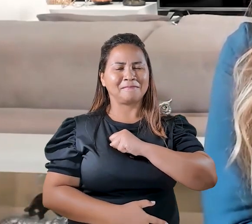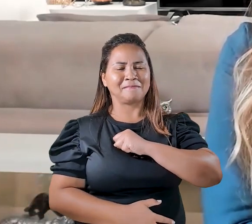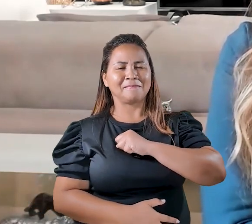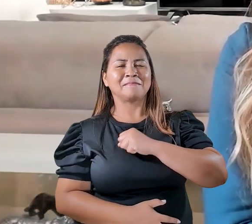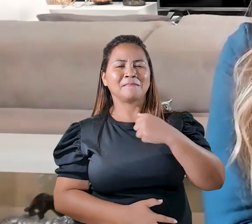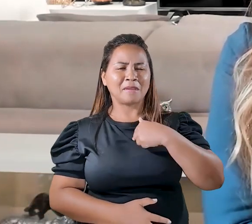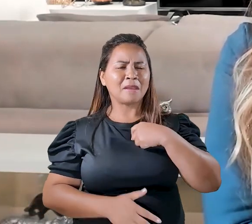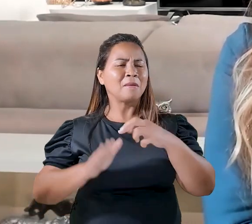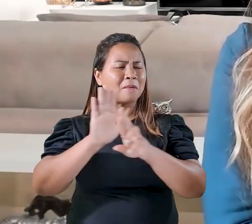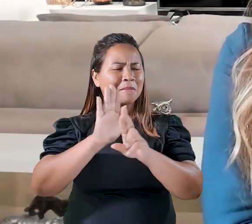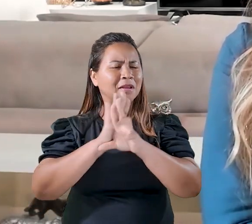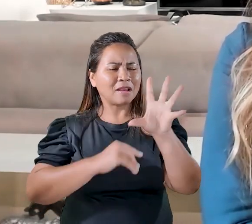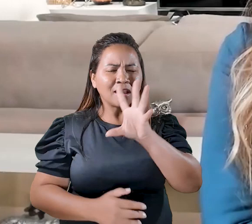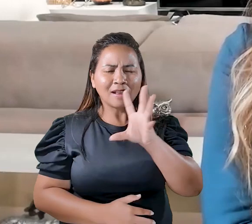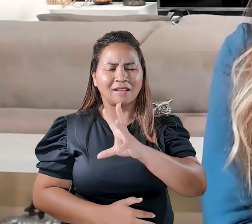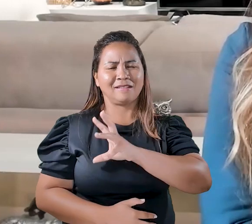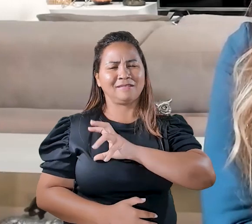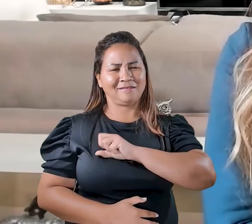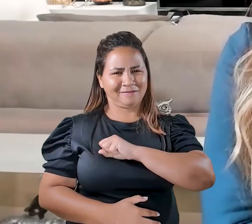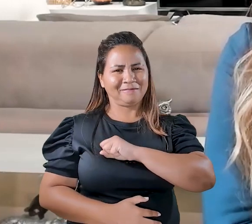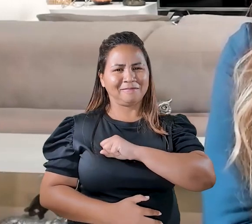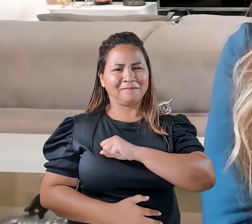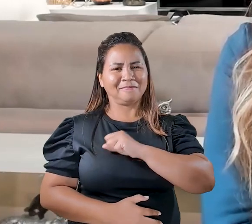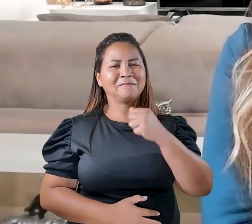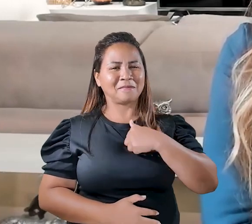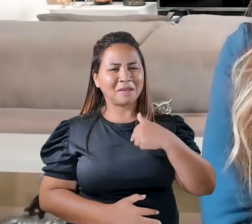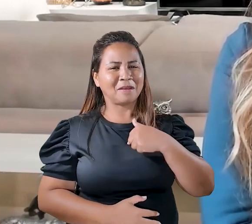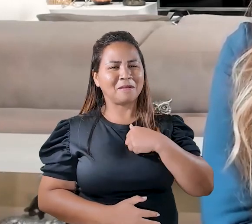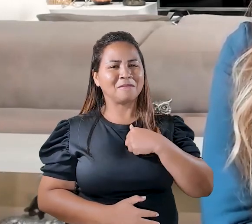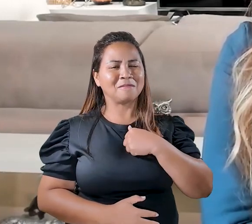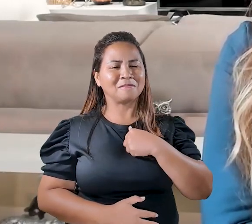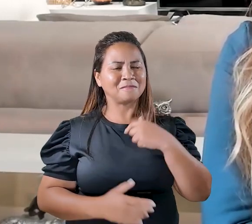Eu sou o amor. Eu sou o amor.